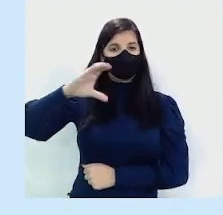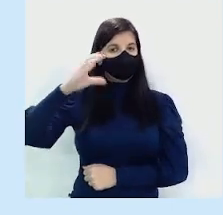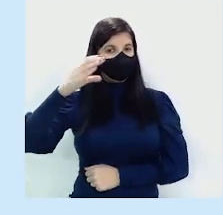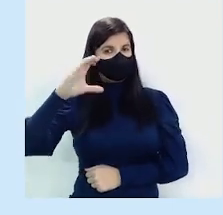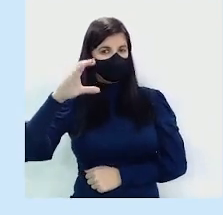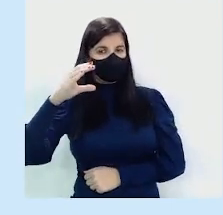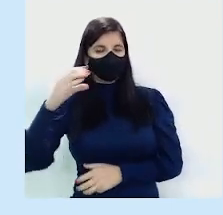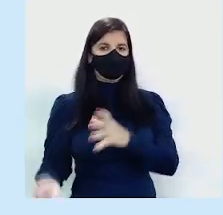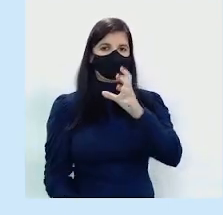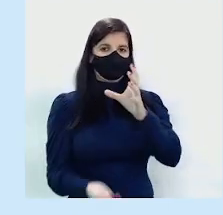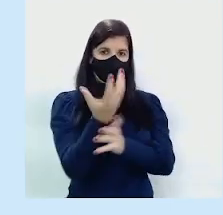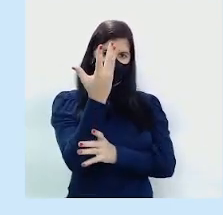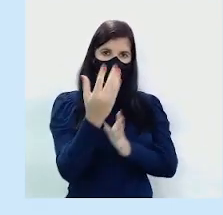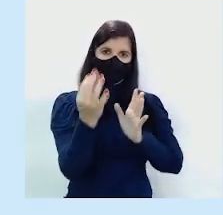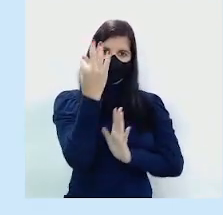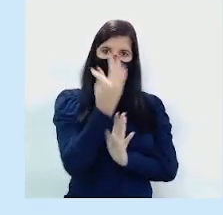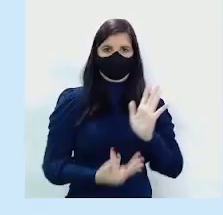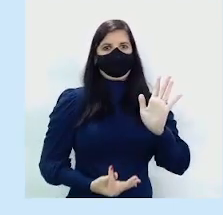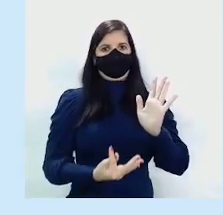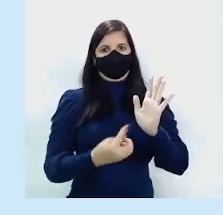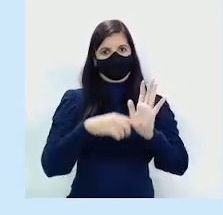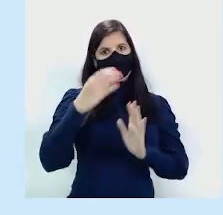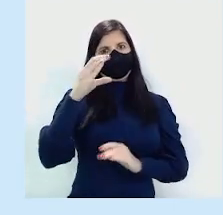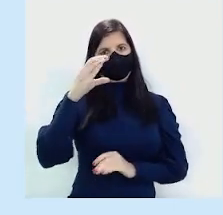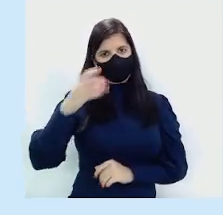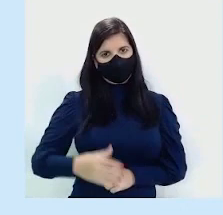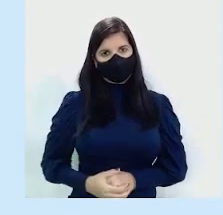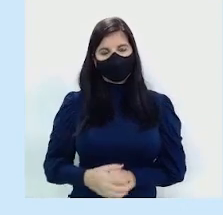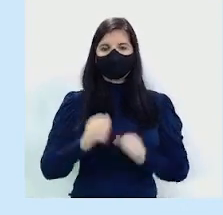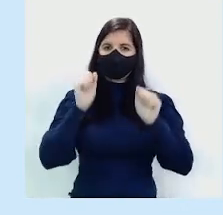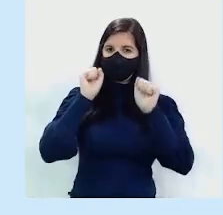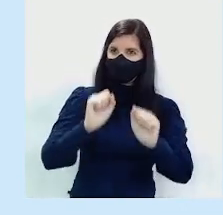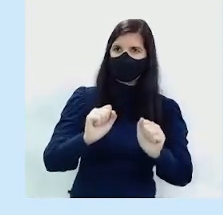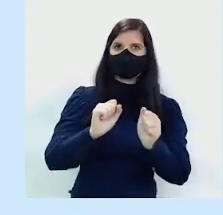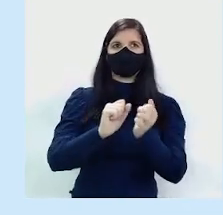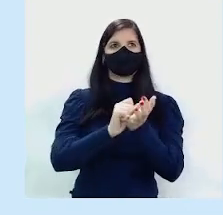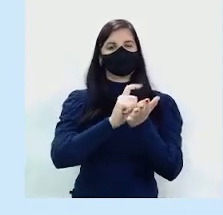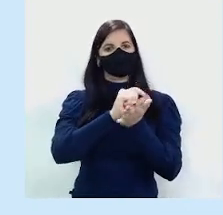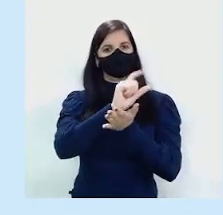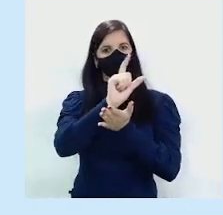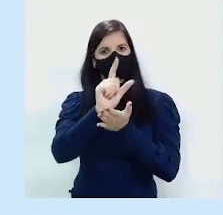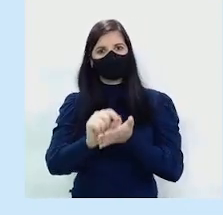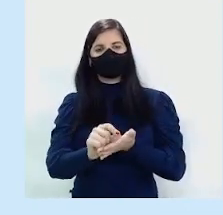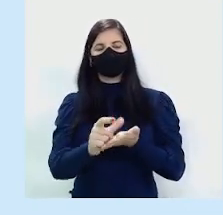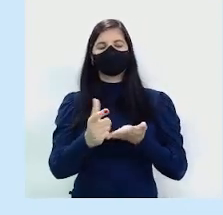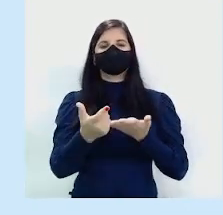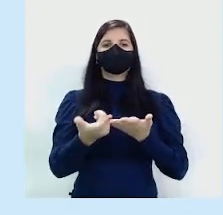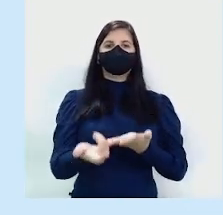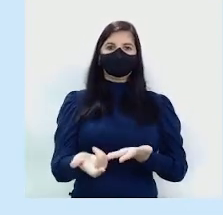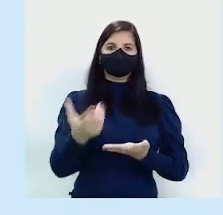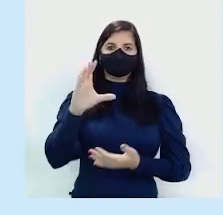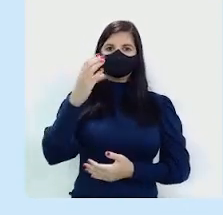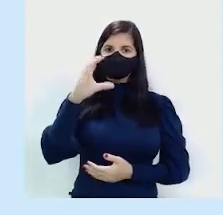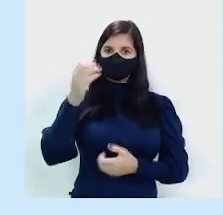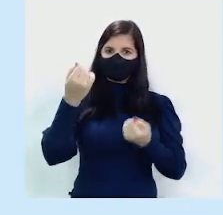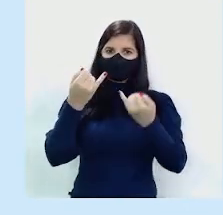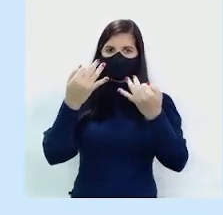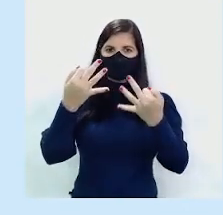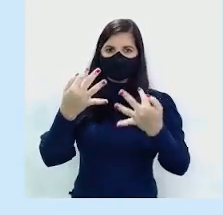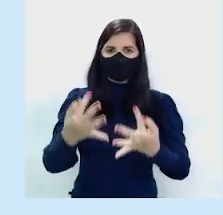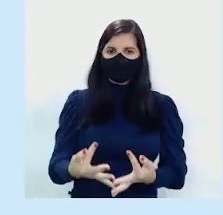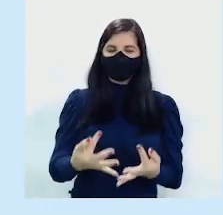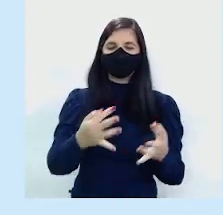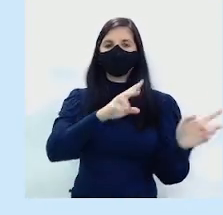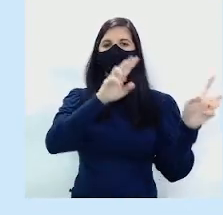vai gerar algum texto científico, que pode ser um artigo científico, né? Vai explicar um